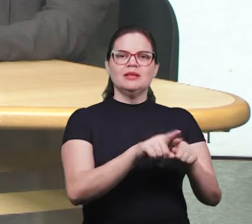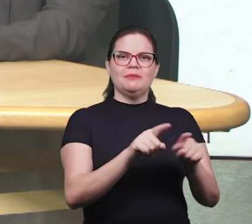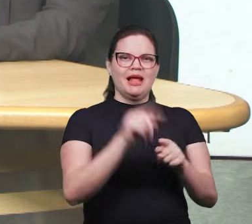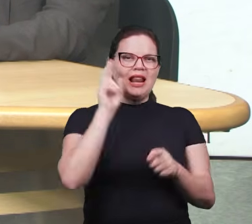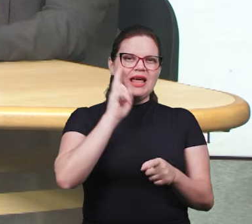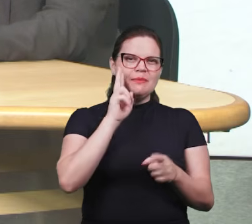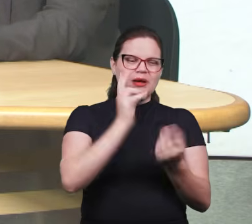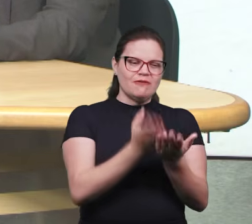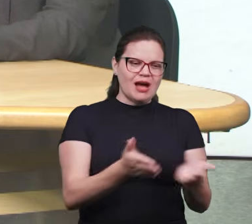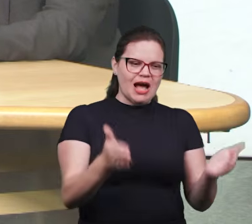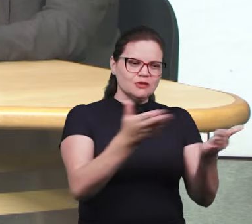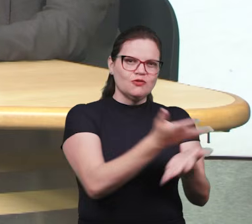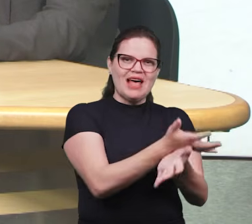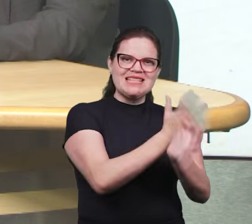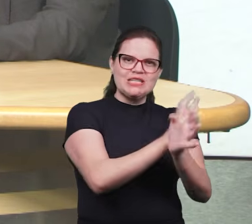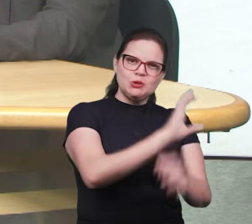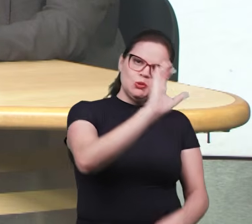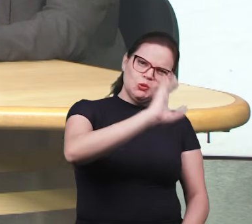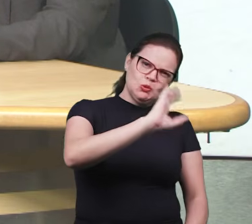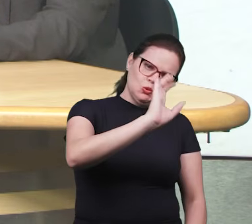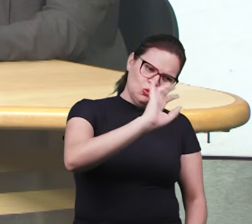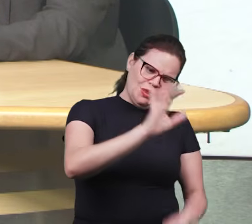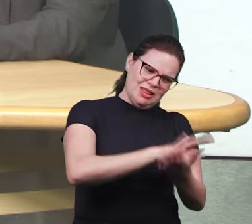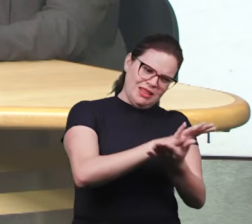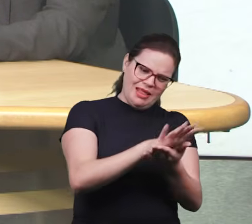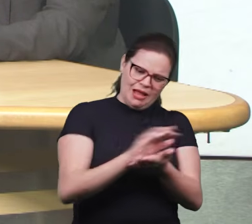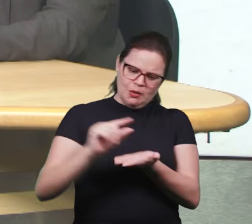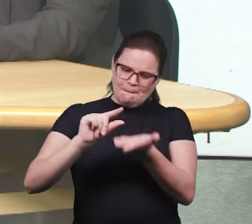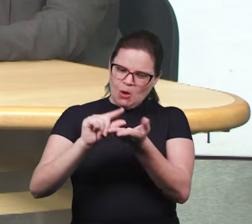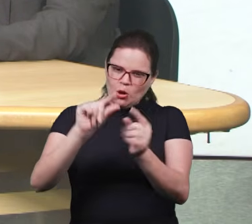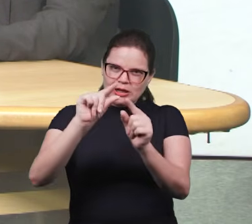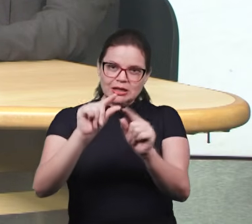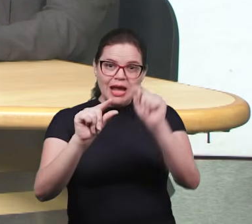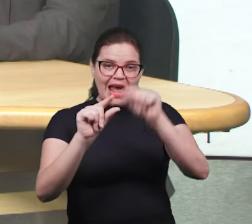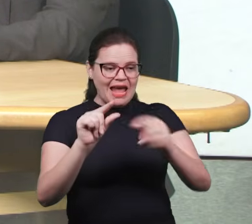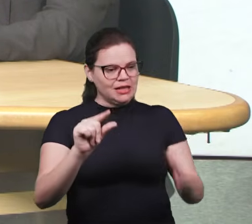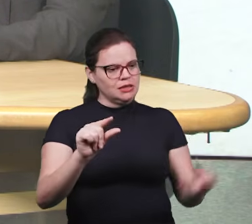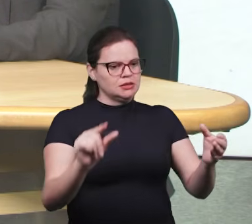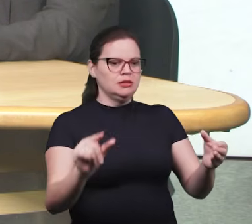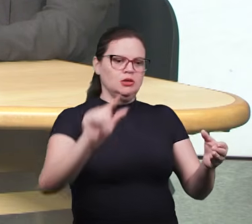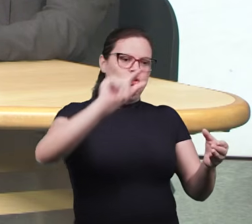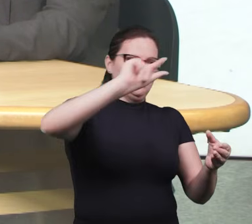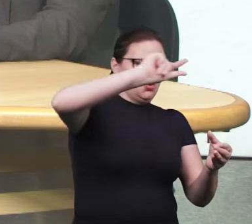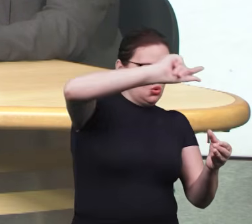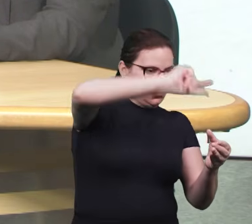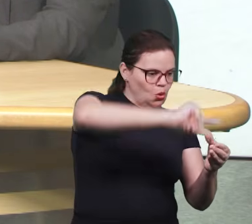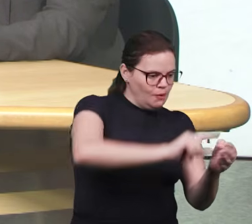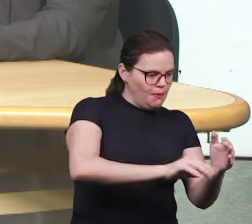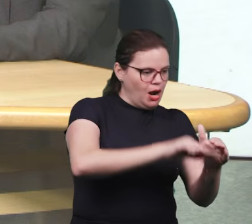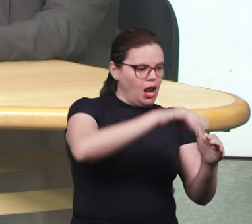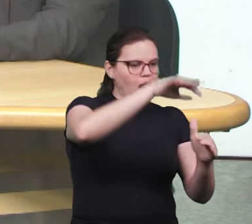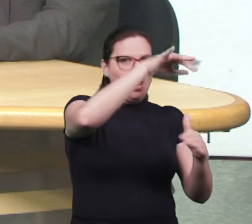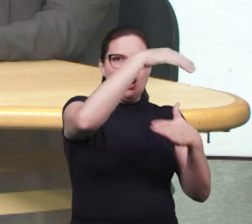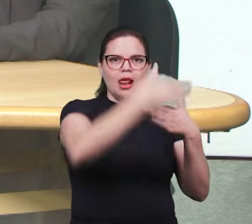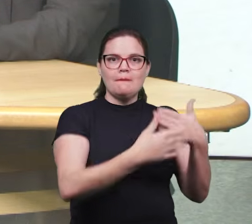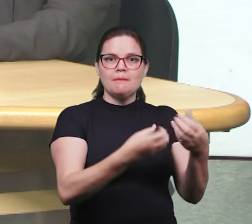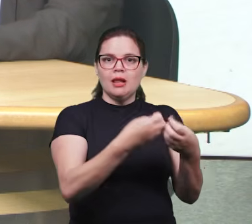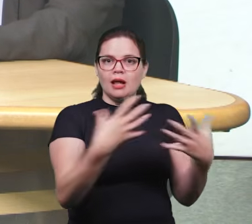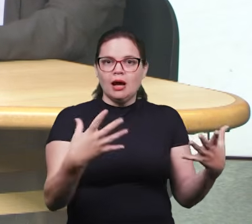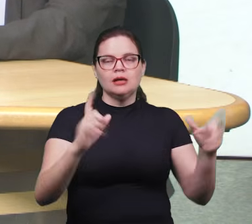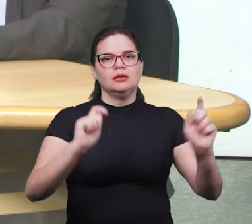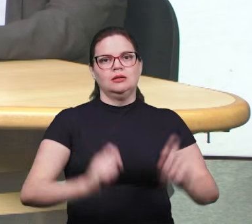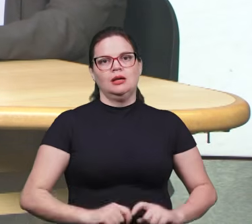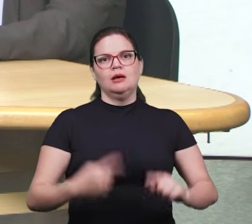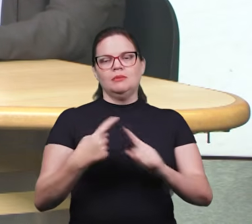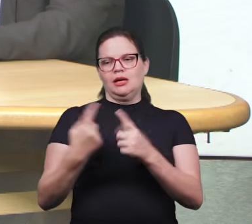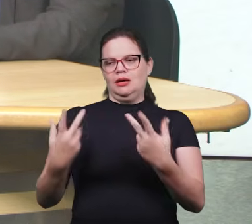sobre essas pessoas, porque é fundamental a operação do Espírito Santo para a salvação nessa última hora, para o preparo